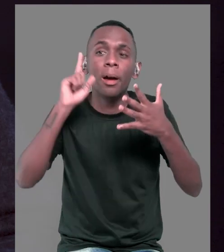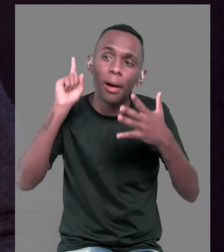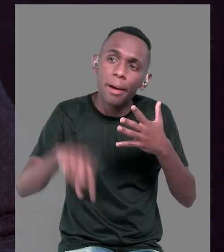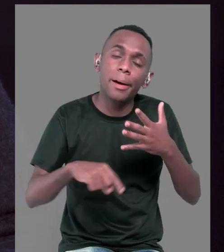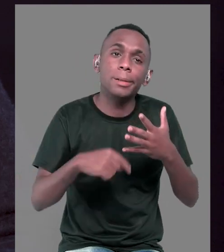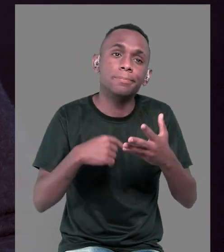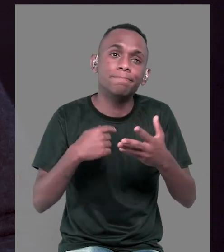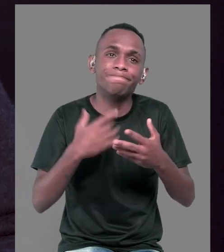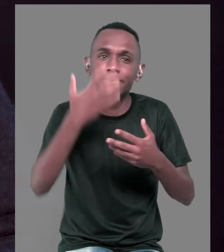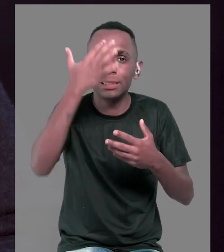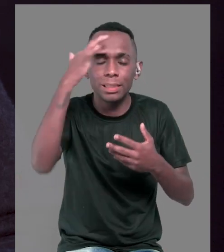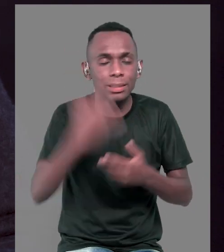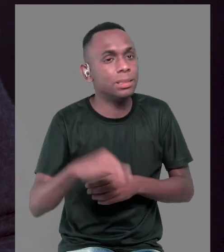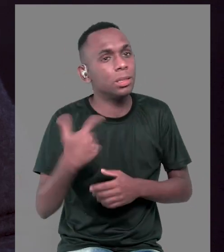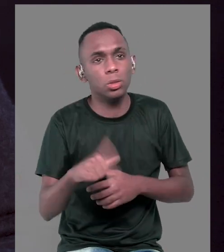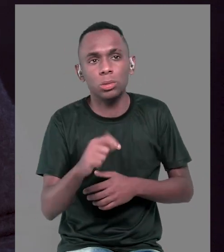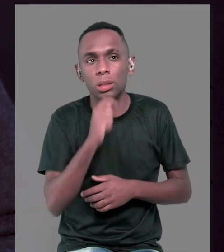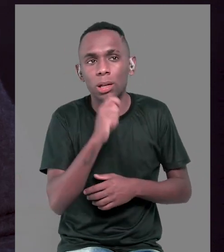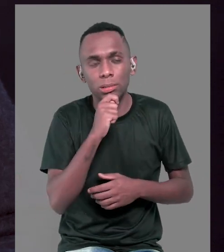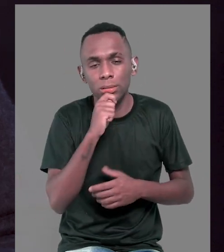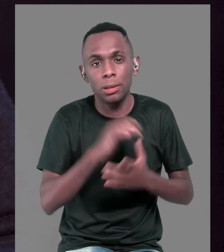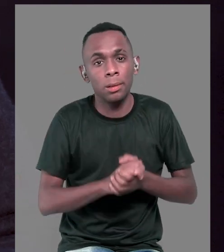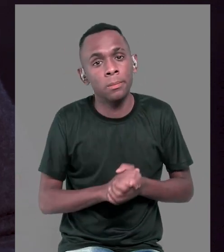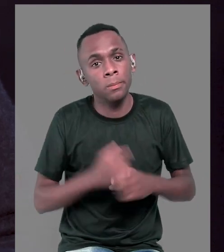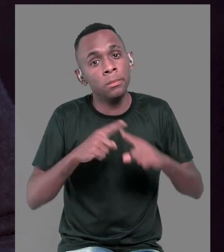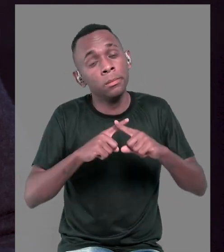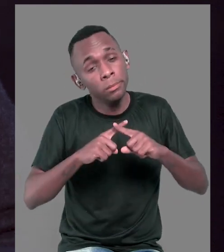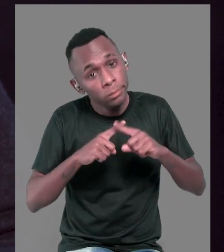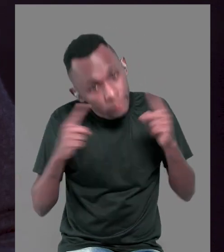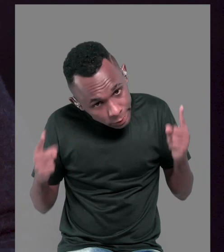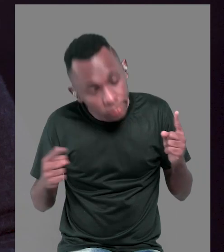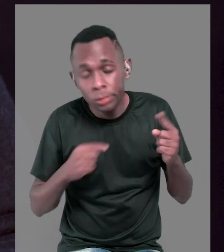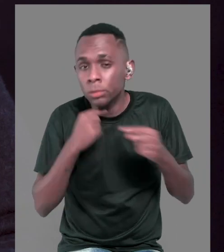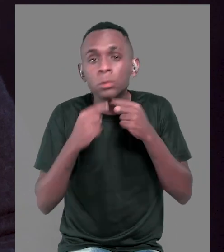incerto, mas, sem